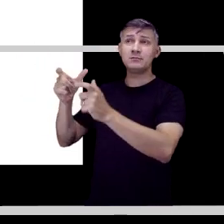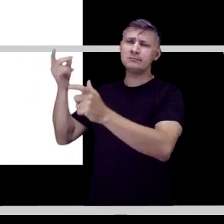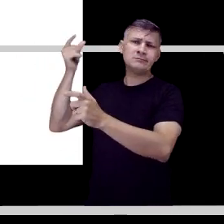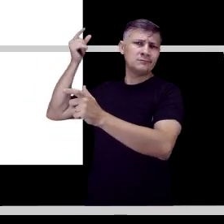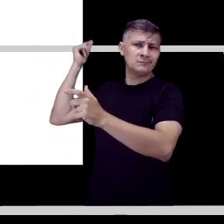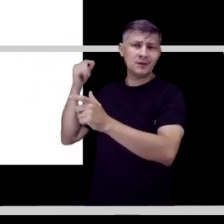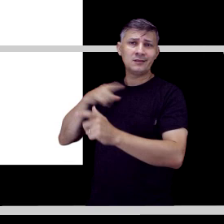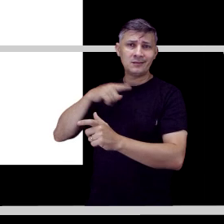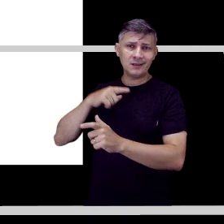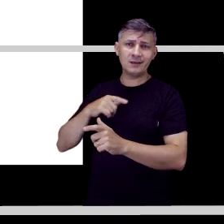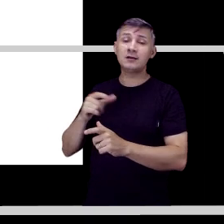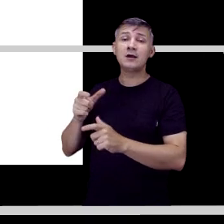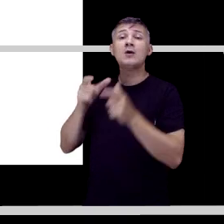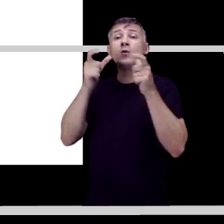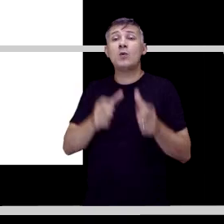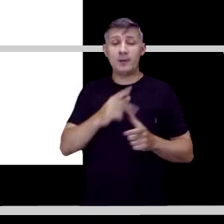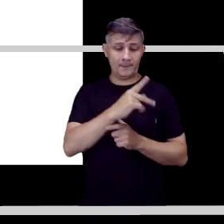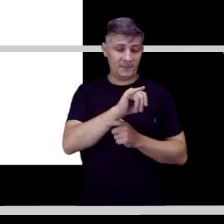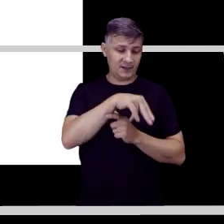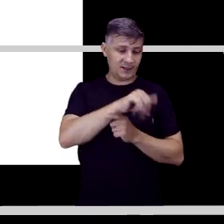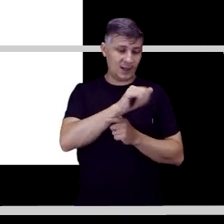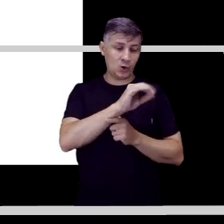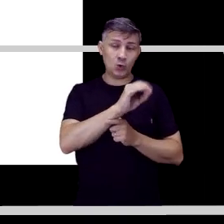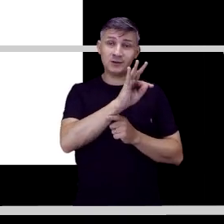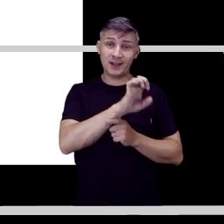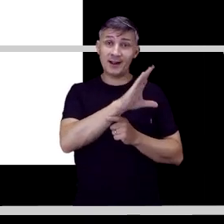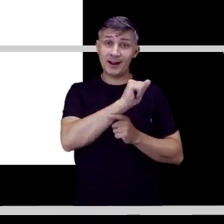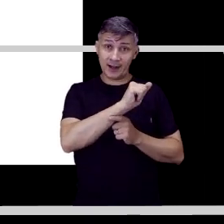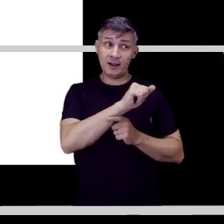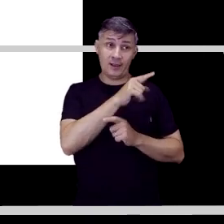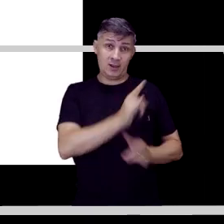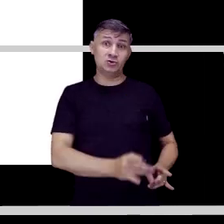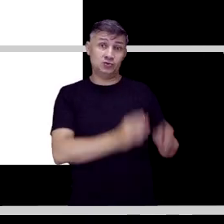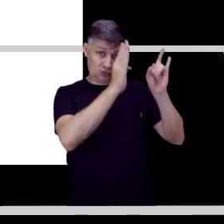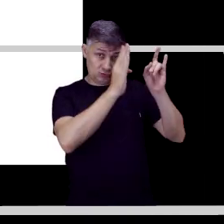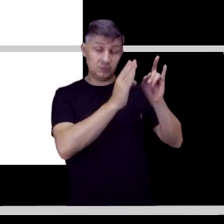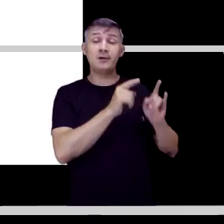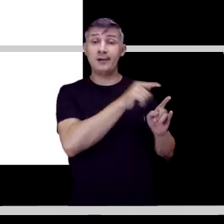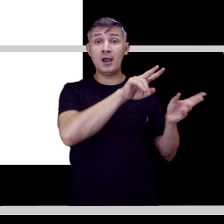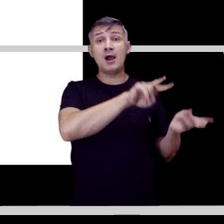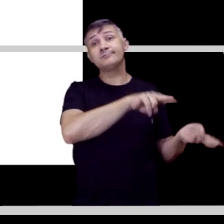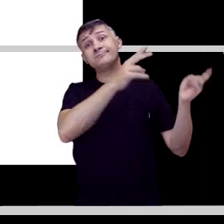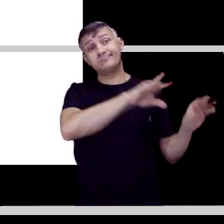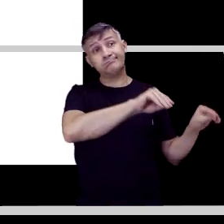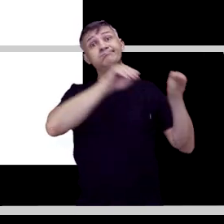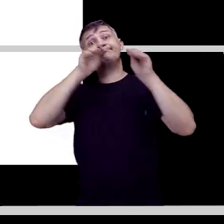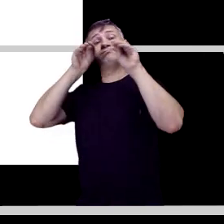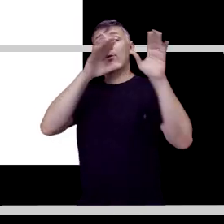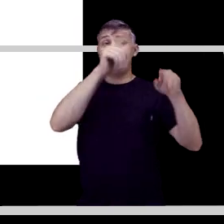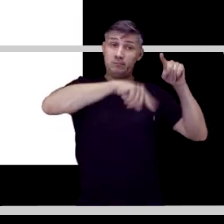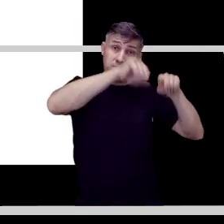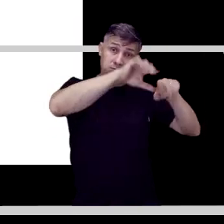na estação Pinacoteca, né? O antigo prédio do DOPS, que é o segundo edifício da Pinacoteca, que agora está aqui de uma